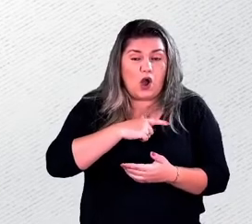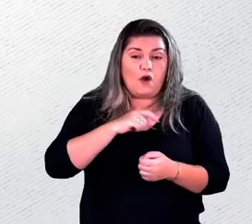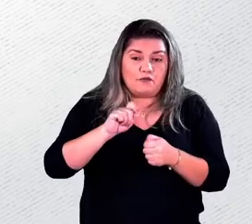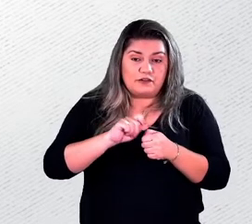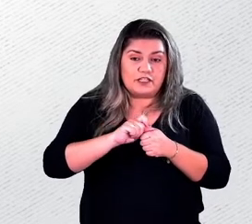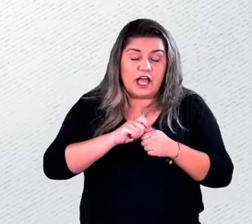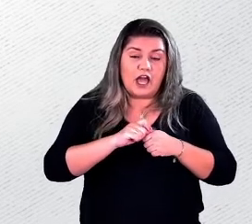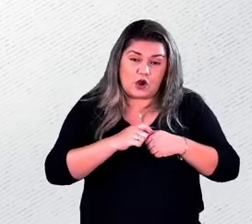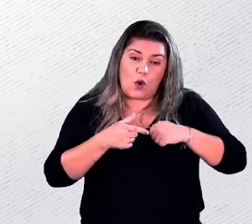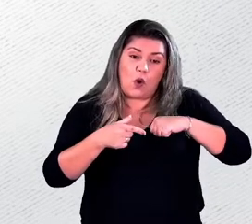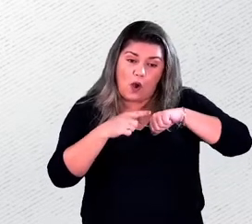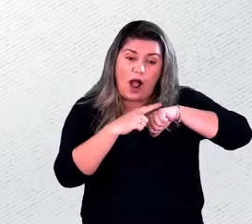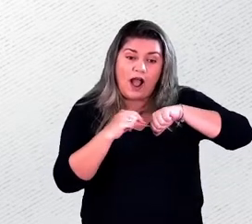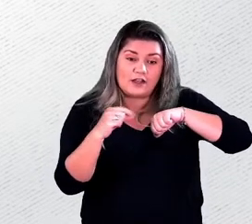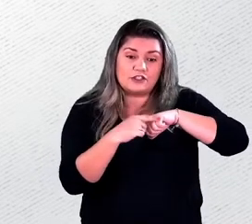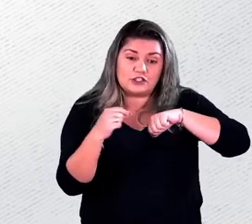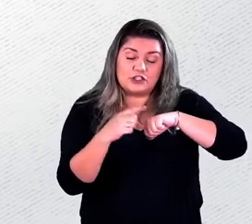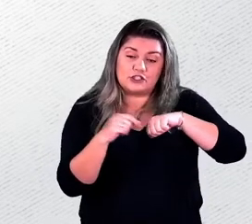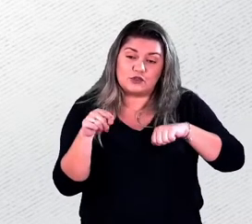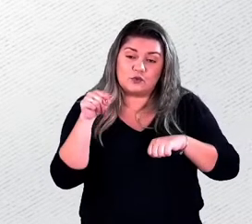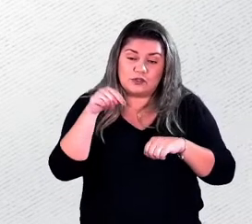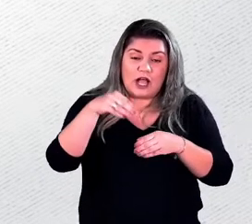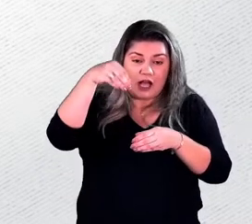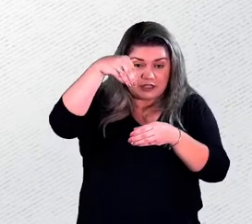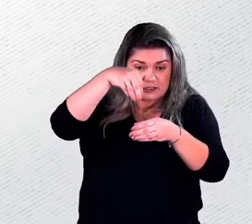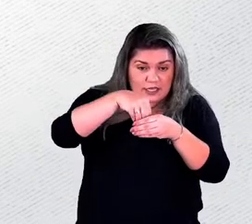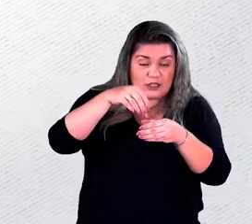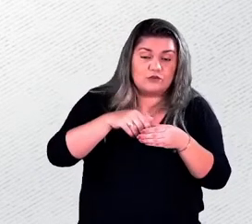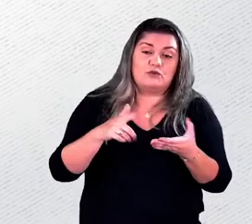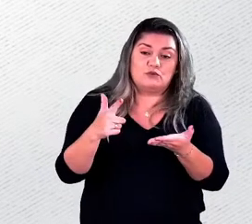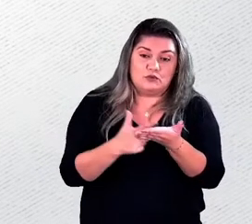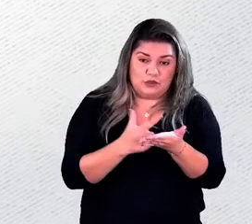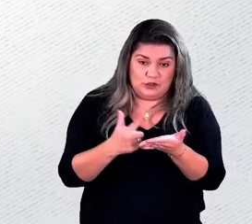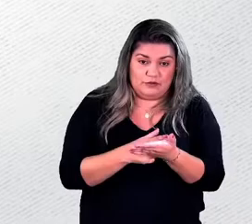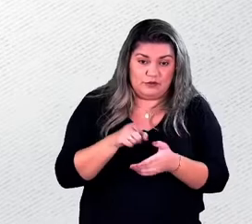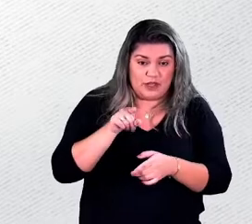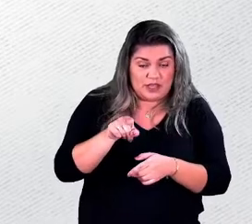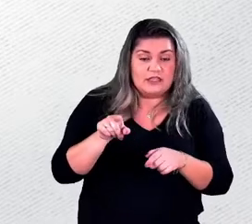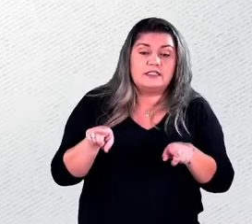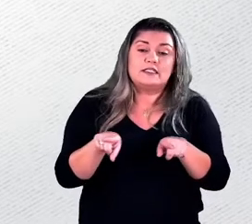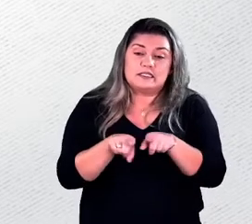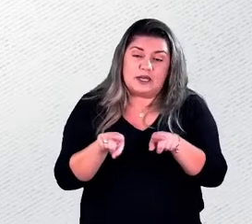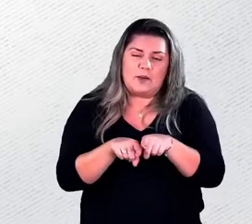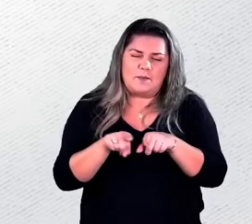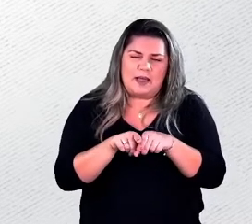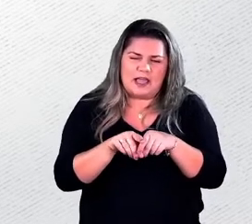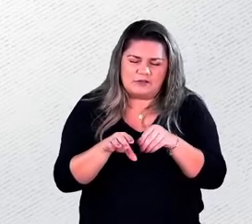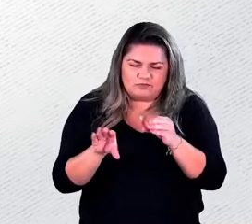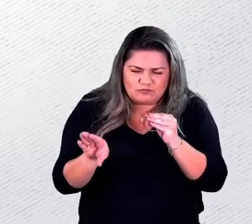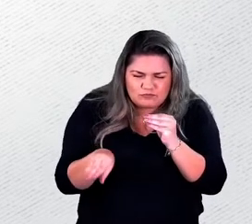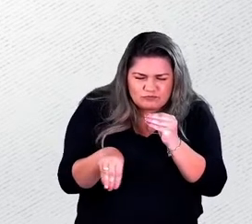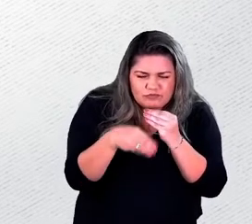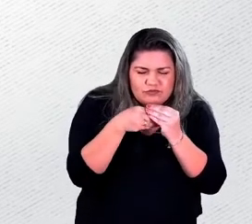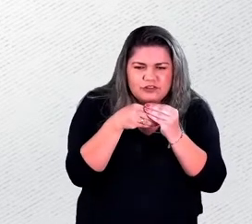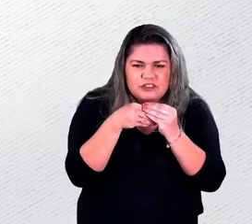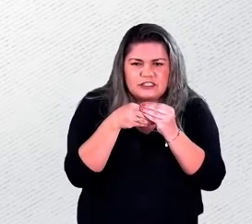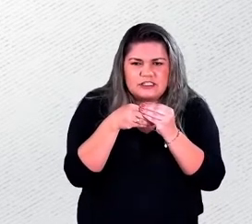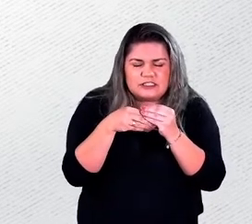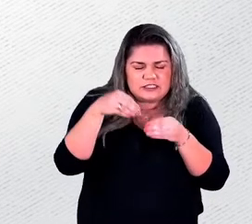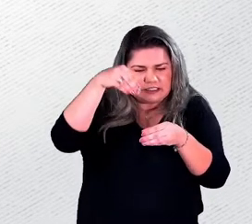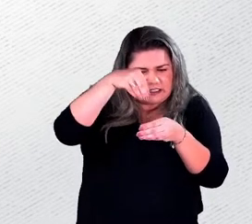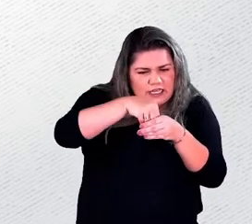para para essa obra e isso também é é se encaixa dentro deste